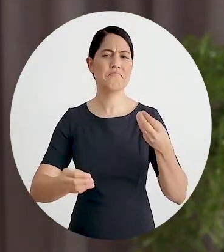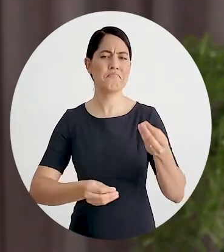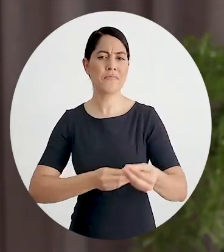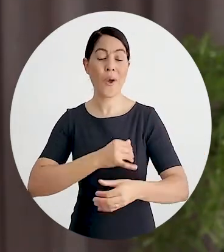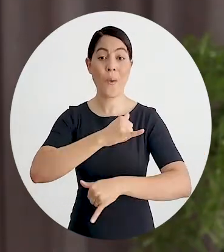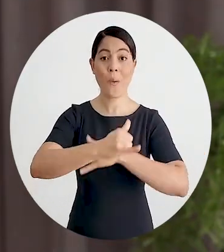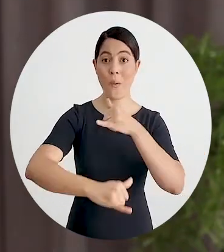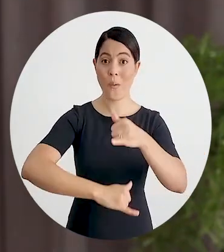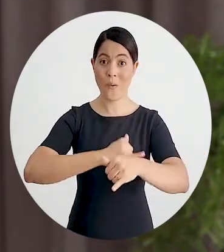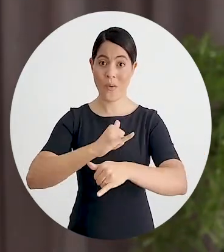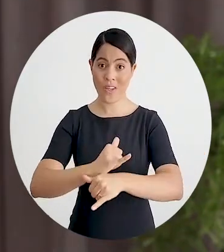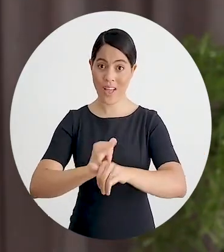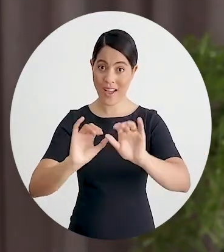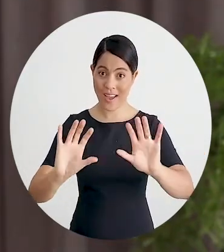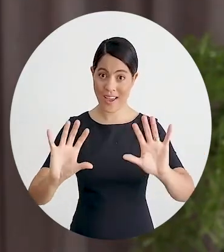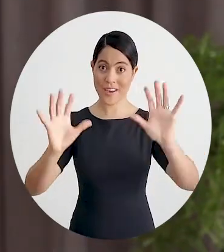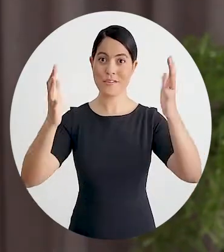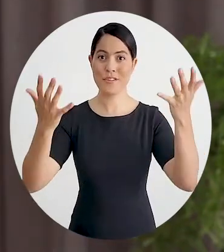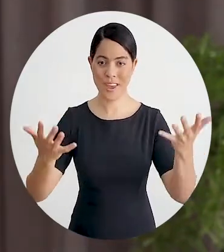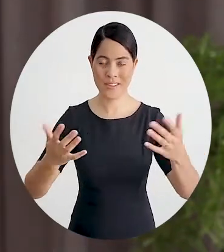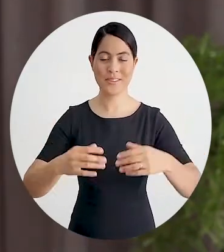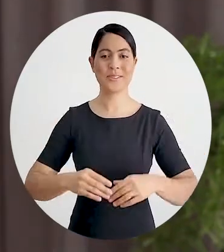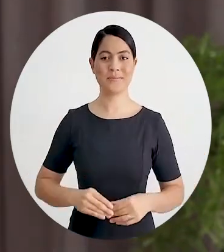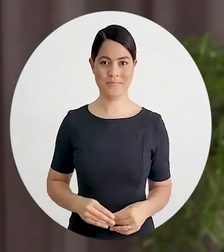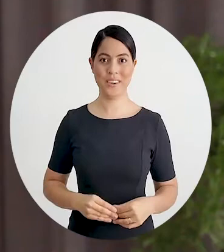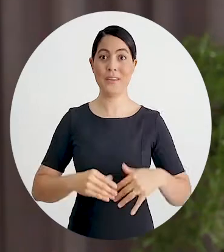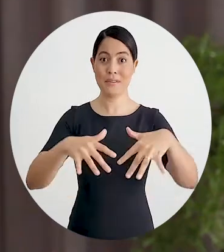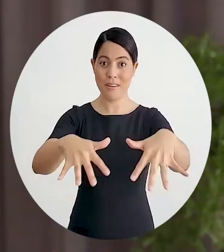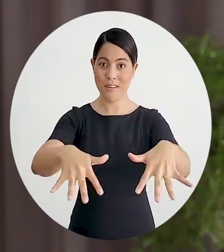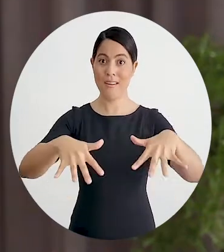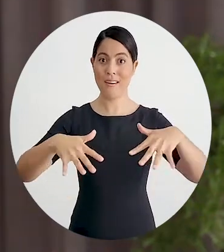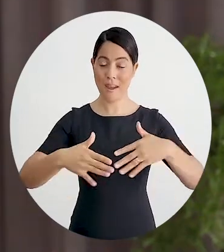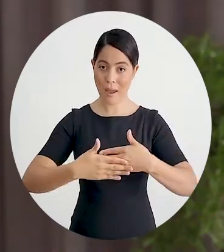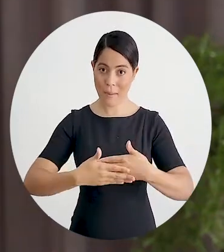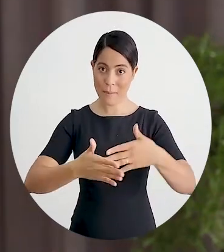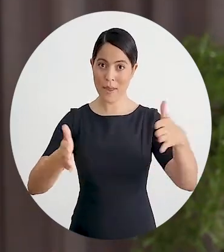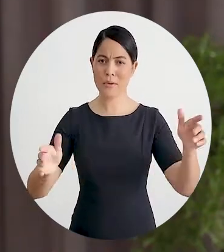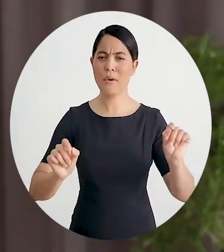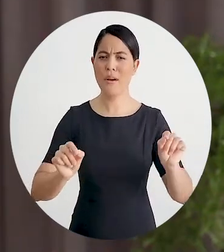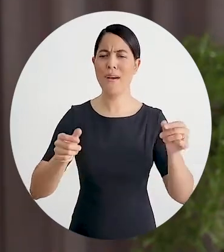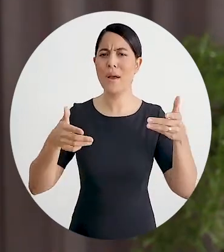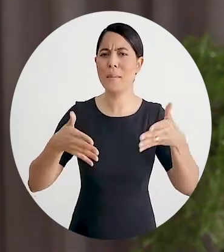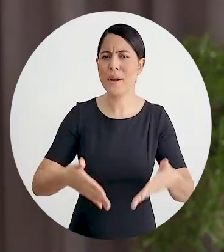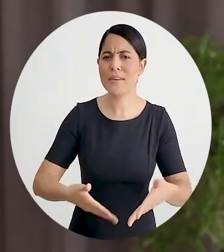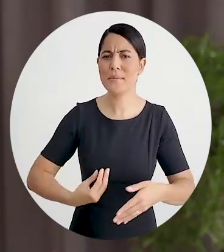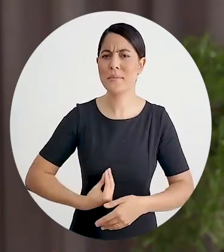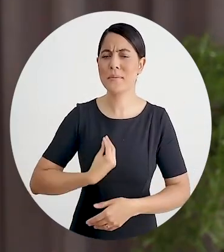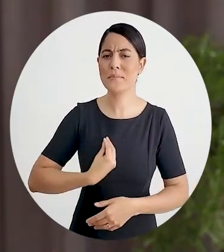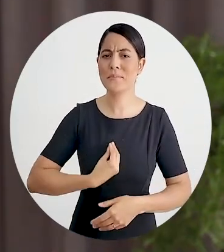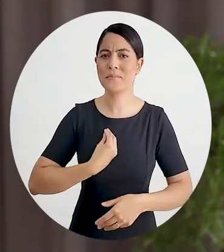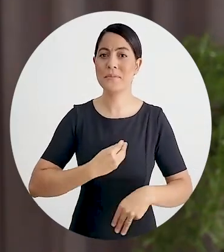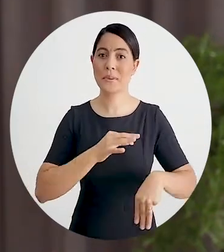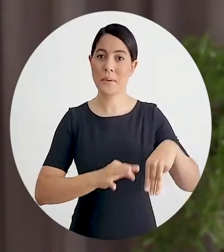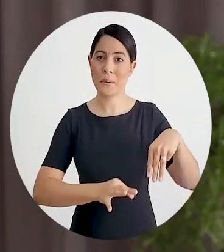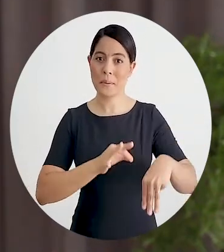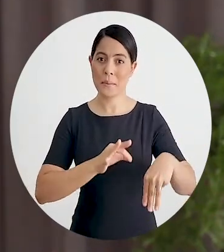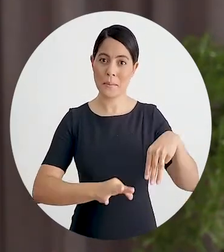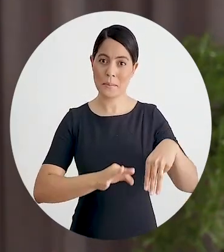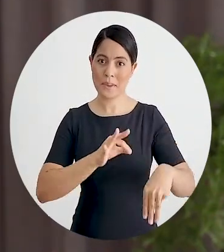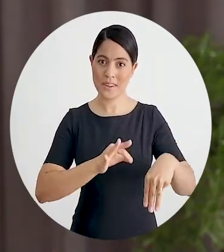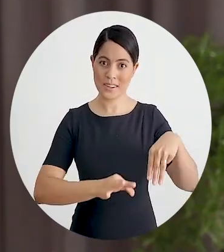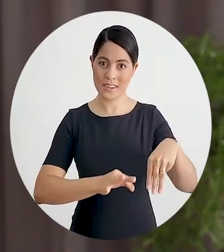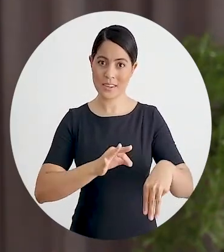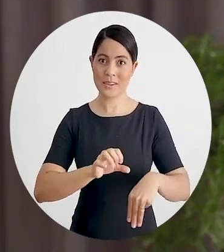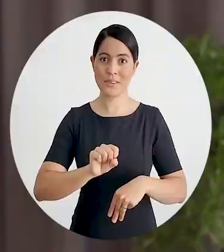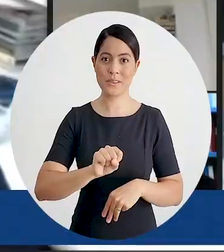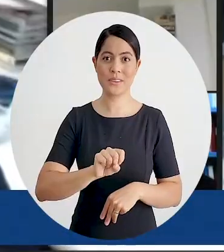está marcando o tema. E na conferência magna de abertura, a participação do ministro do Superior Tribunal de Justiça,